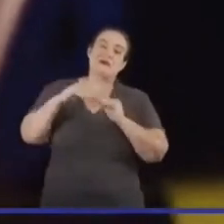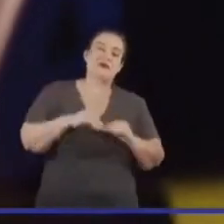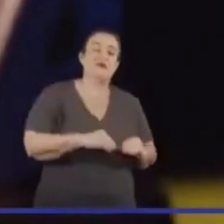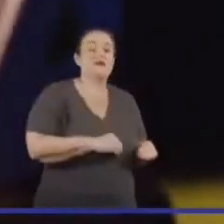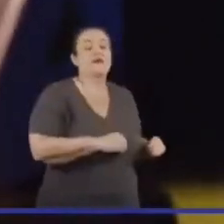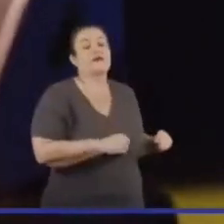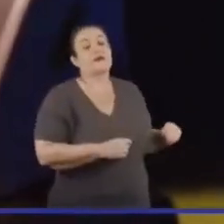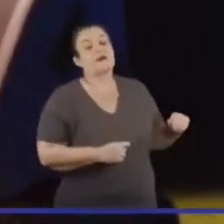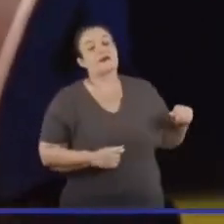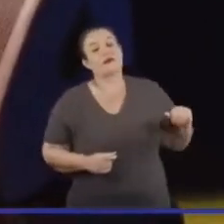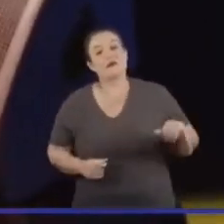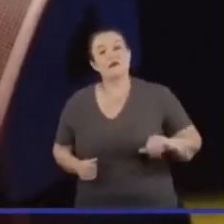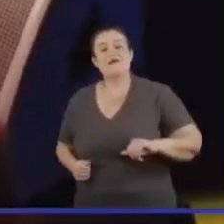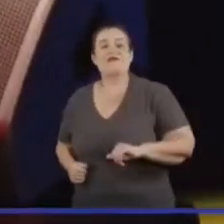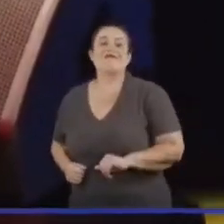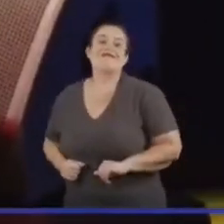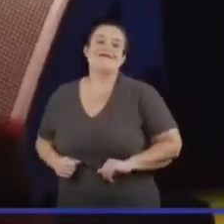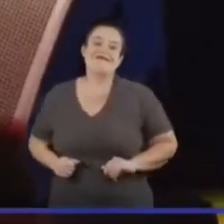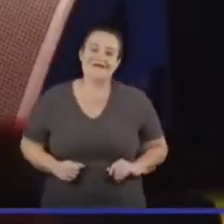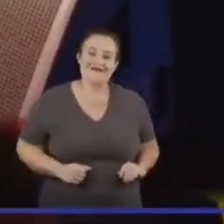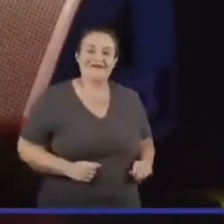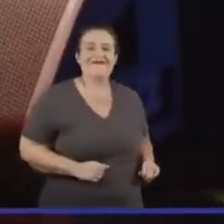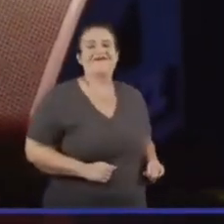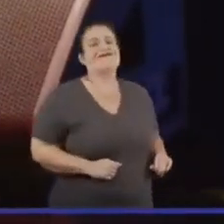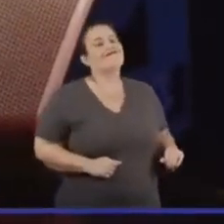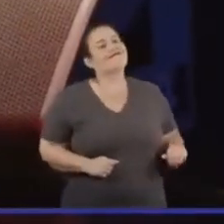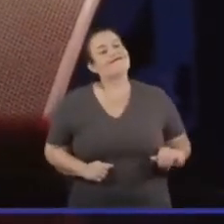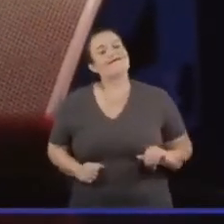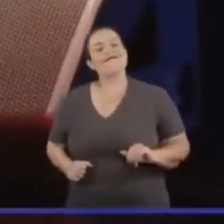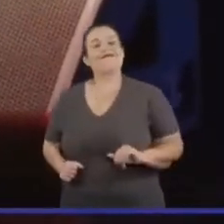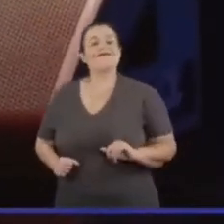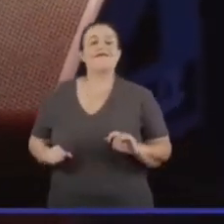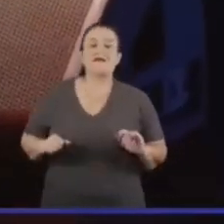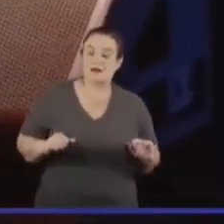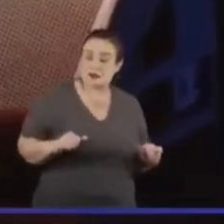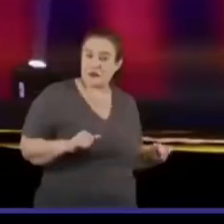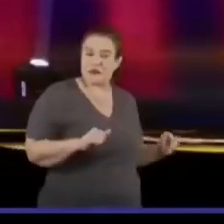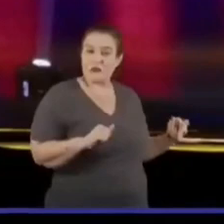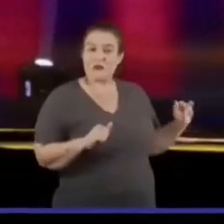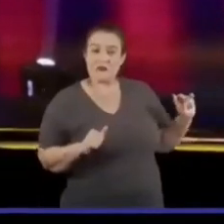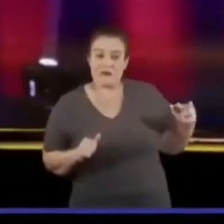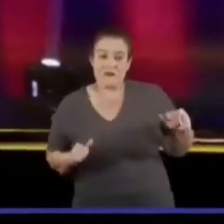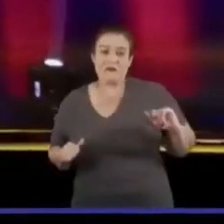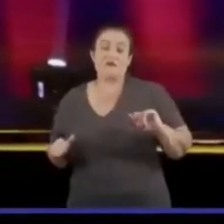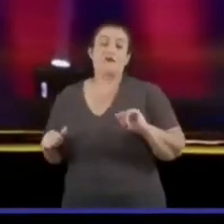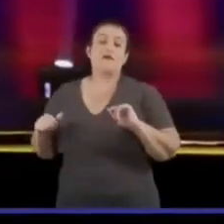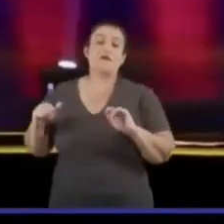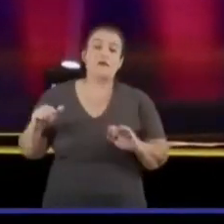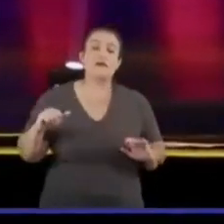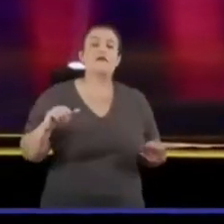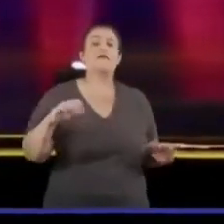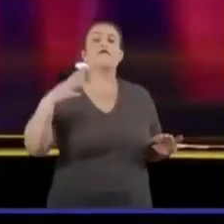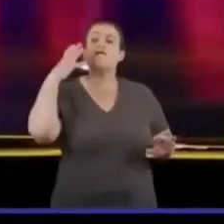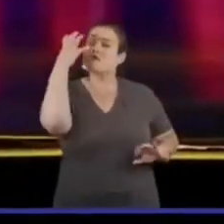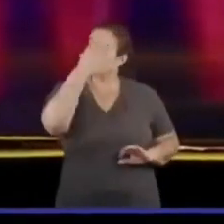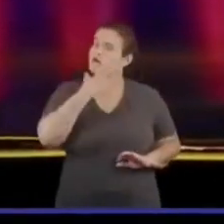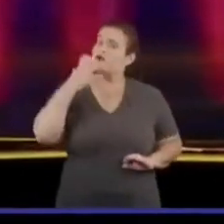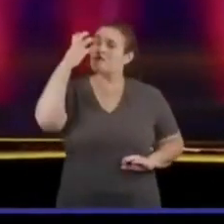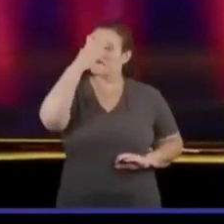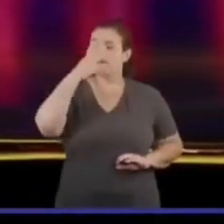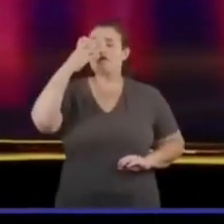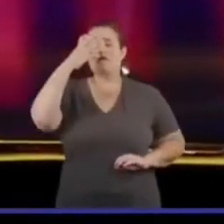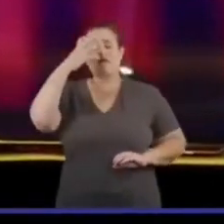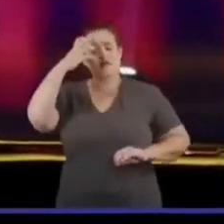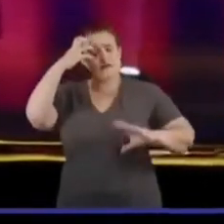teus. Vem matar essa paixão que me devora o coração. E